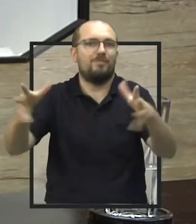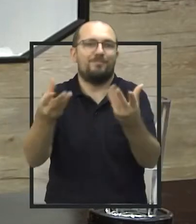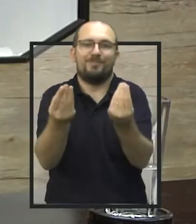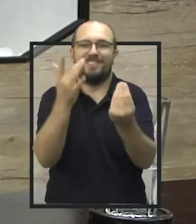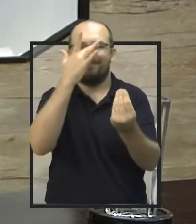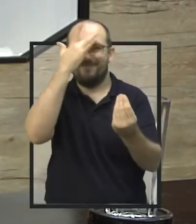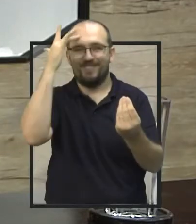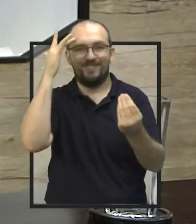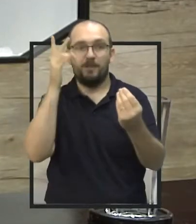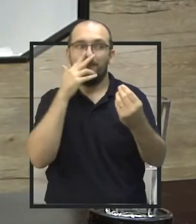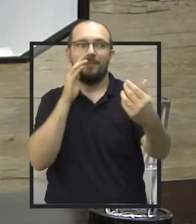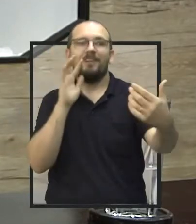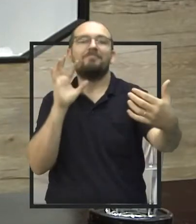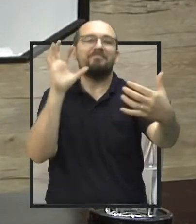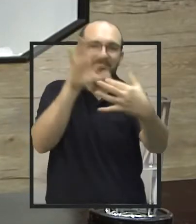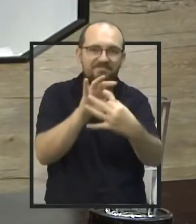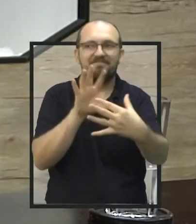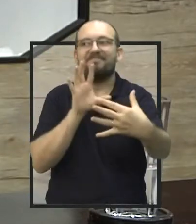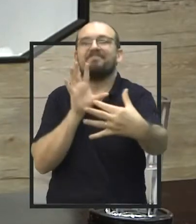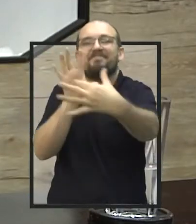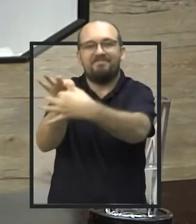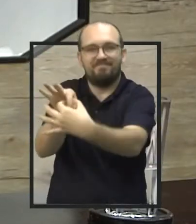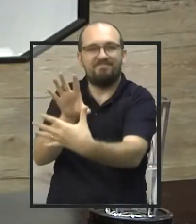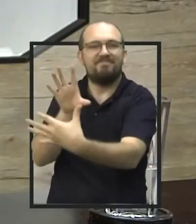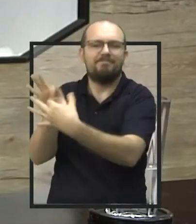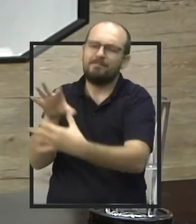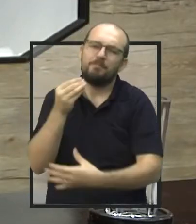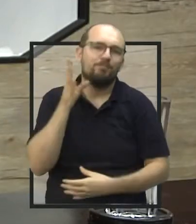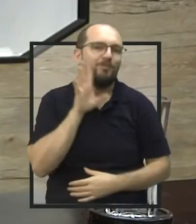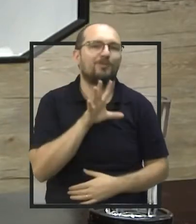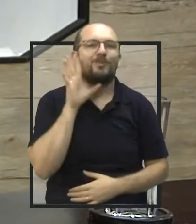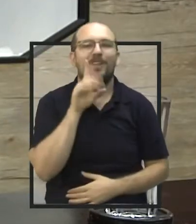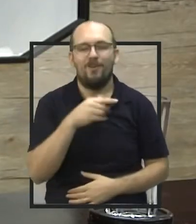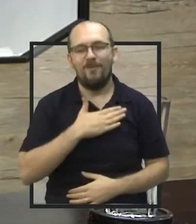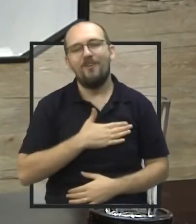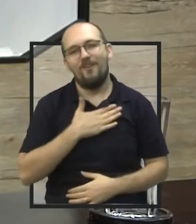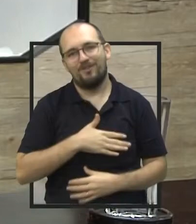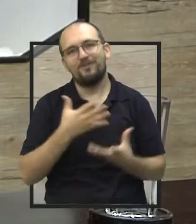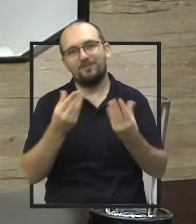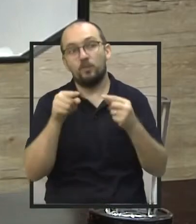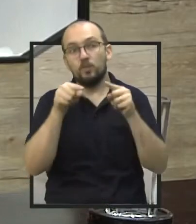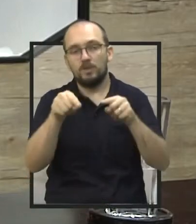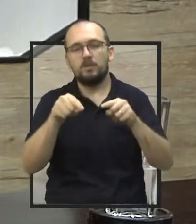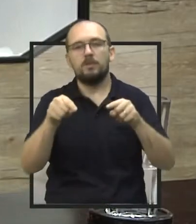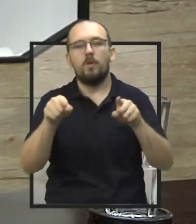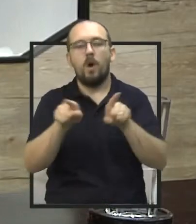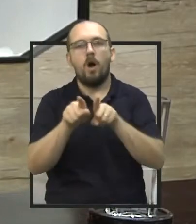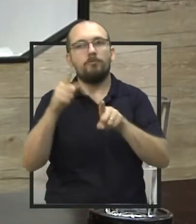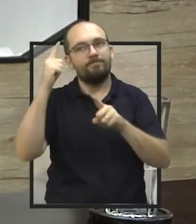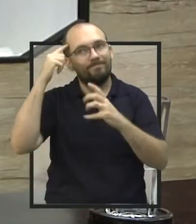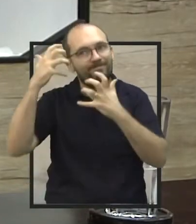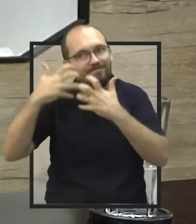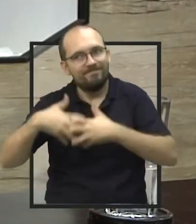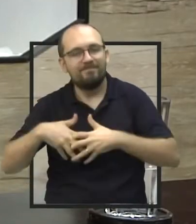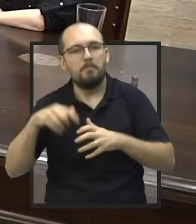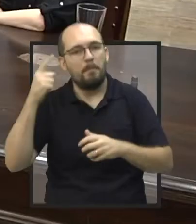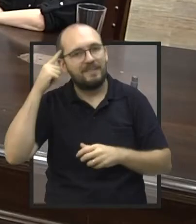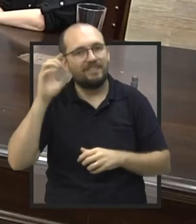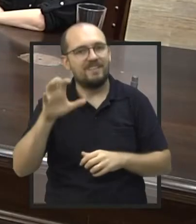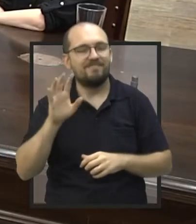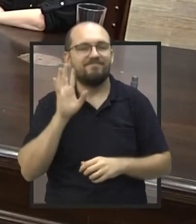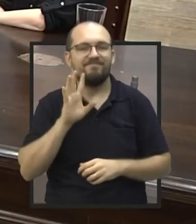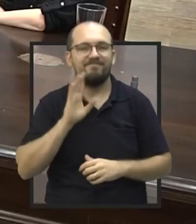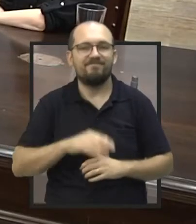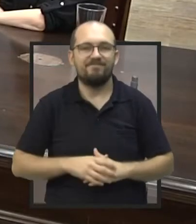coletivo. Sim, também, né? Exatamente. Eu acho que foi isso que acabou assim me ajudando nesse processo, né? De entender que realmente o processo